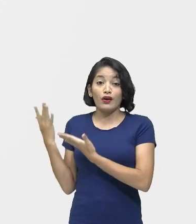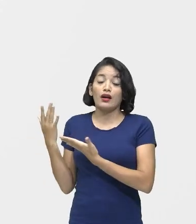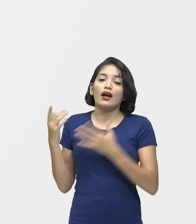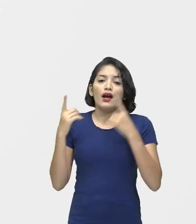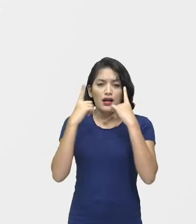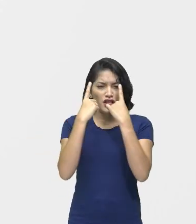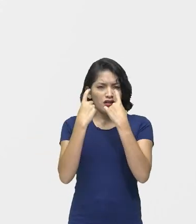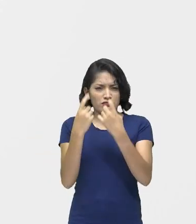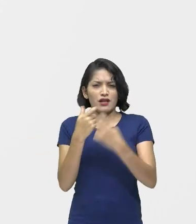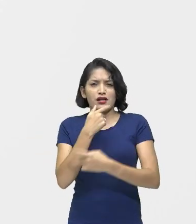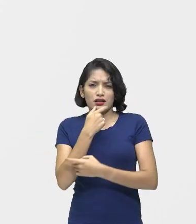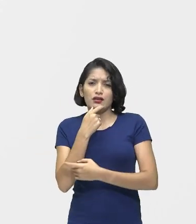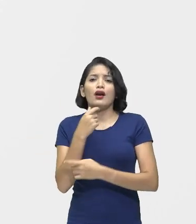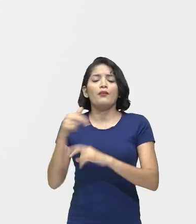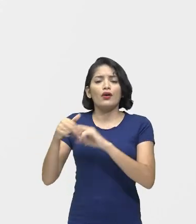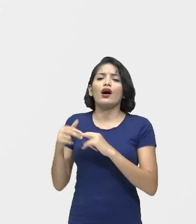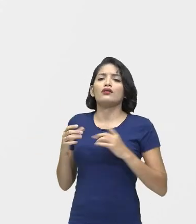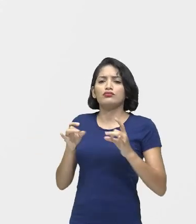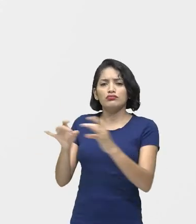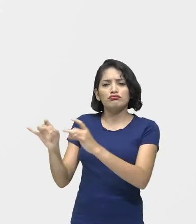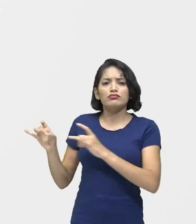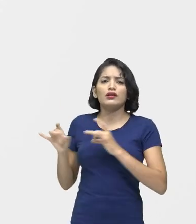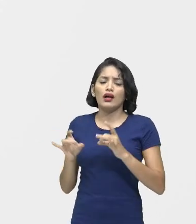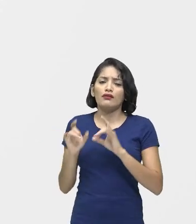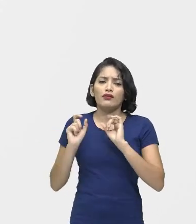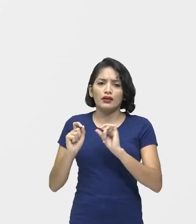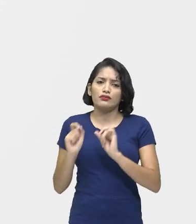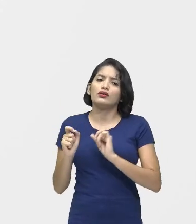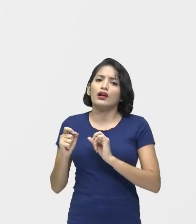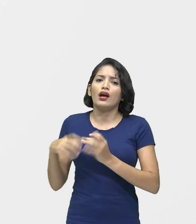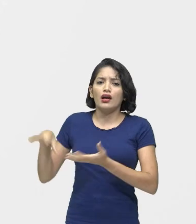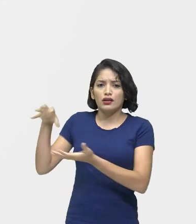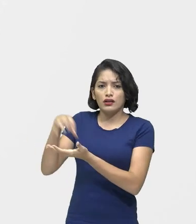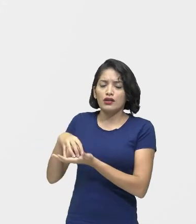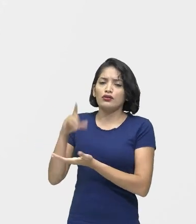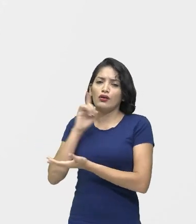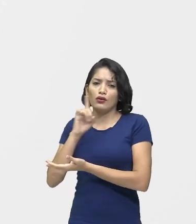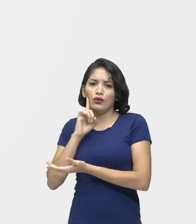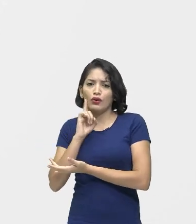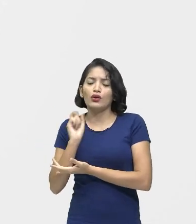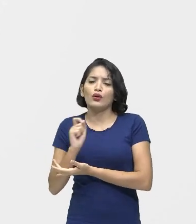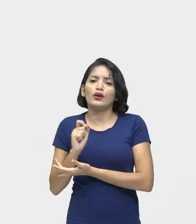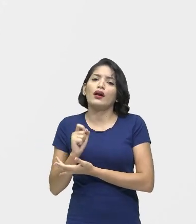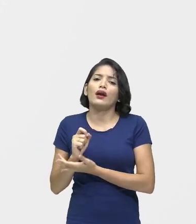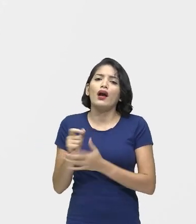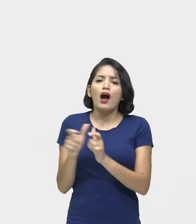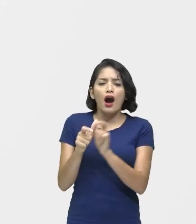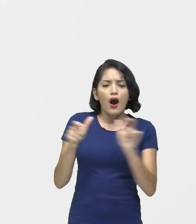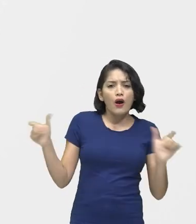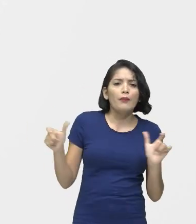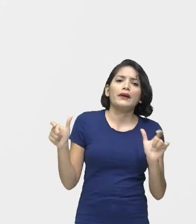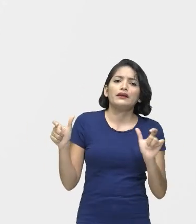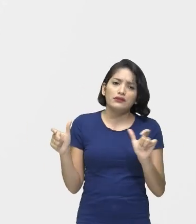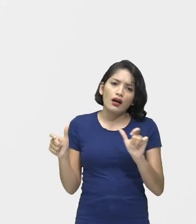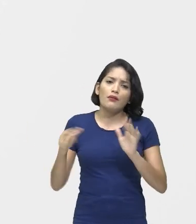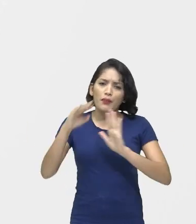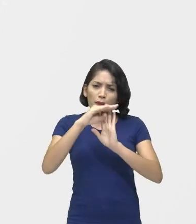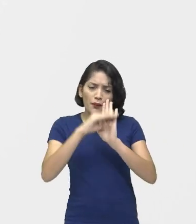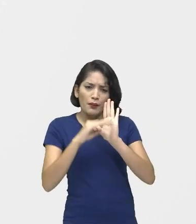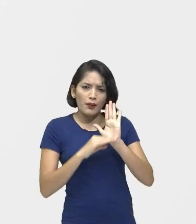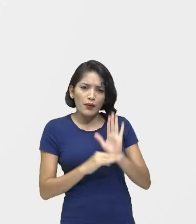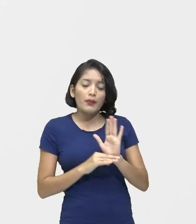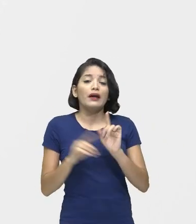do comércio da colônia americana visava mesmo aumentar as receitas da coroa e diminuir a liberdade de comércio